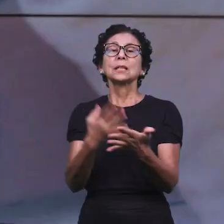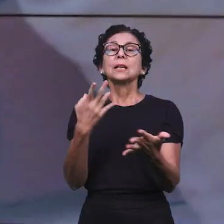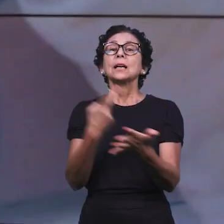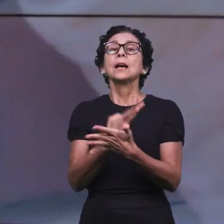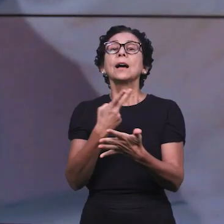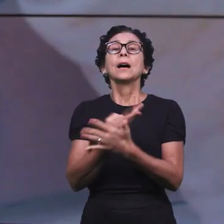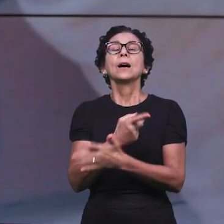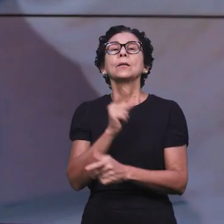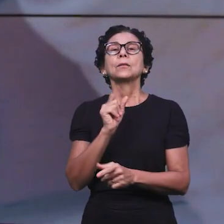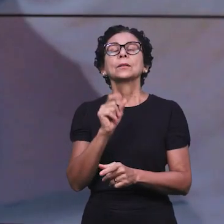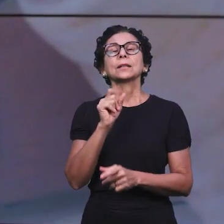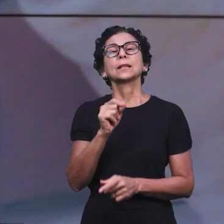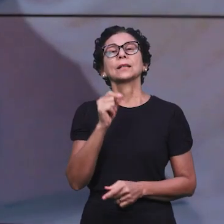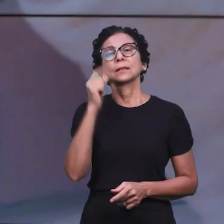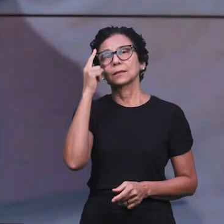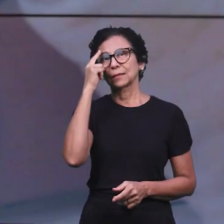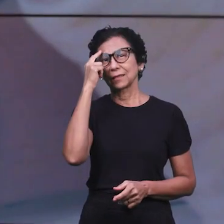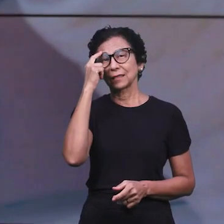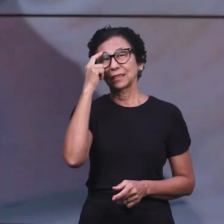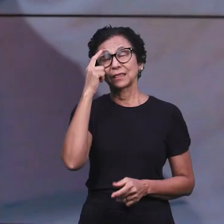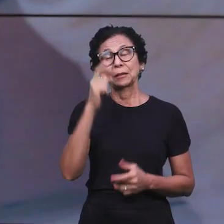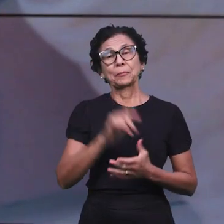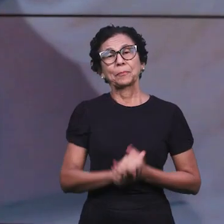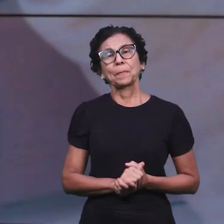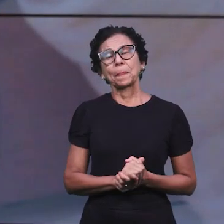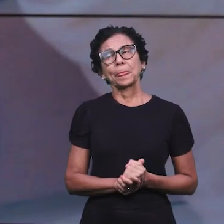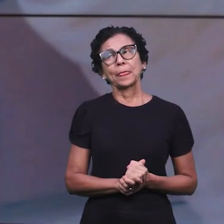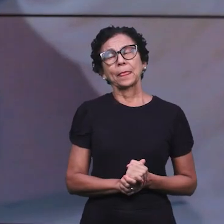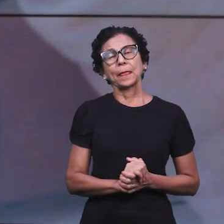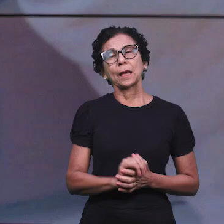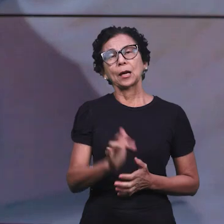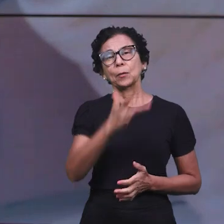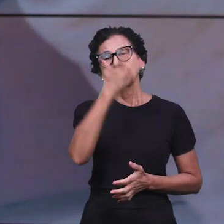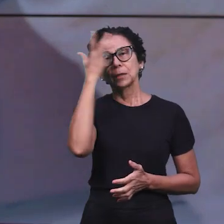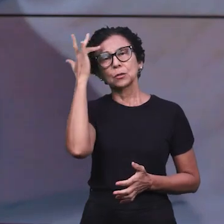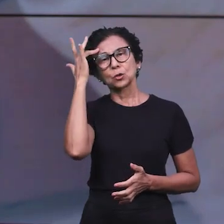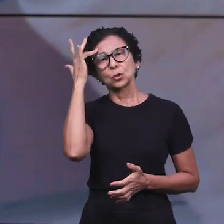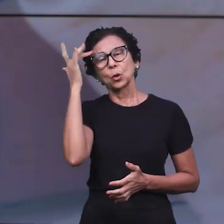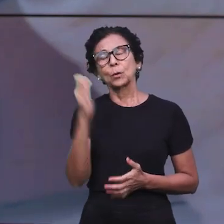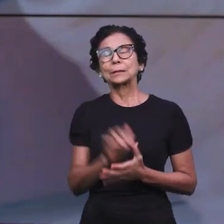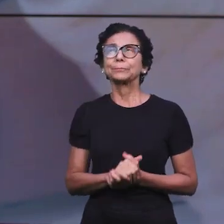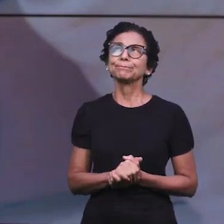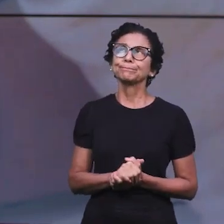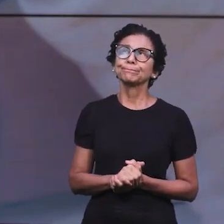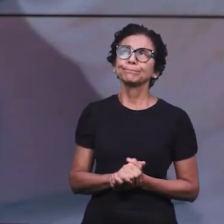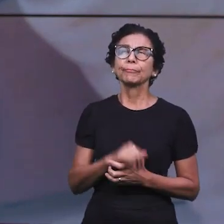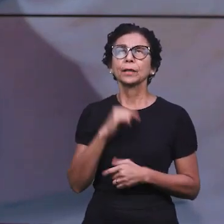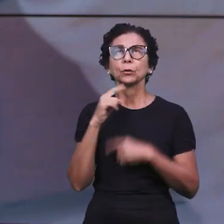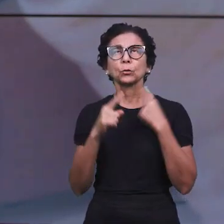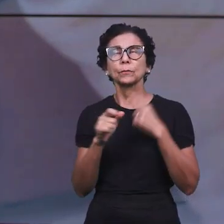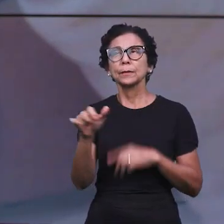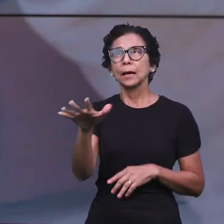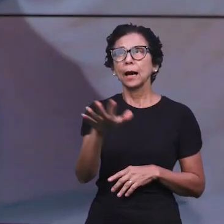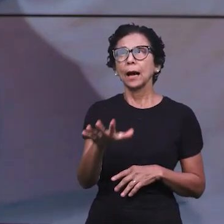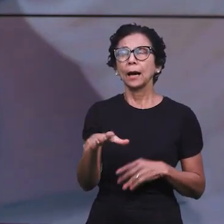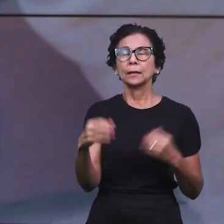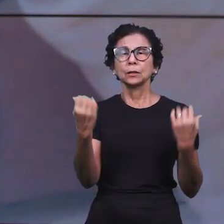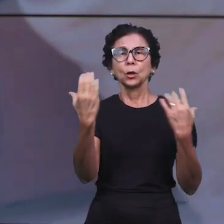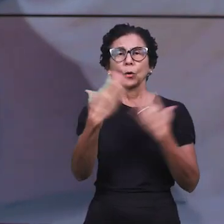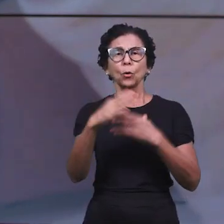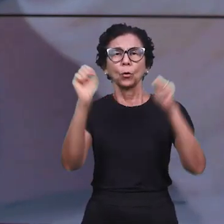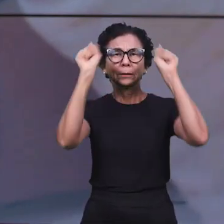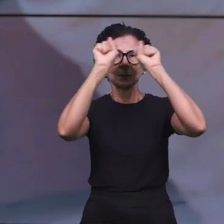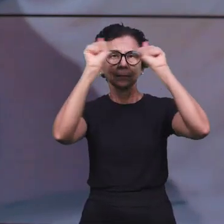vezes acontecem? A gente tem concurseiro que está sempre mudando de área. Uma hora ele quer fazer concurso de